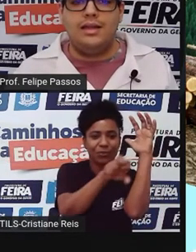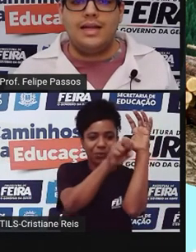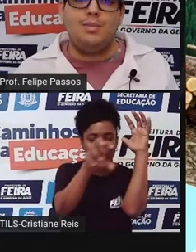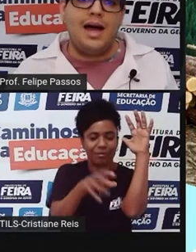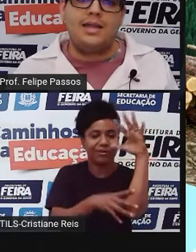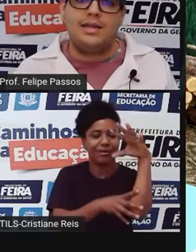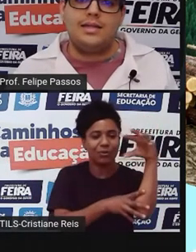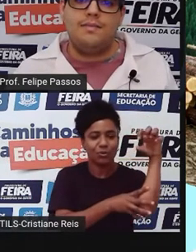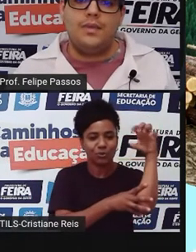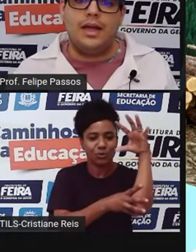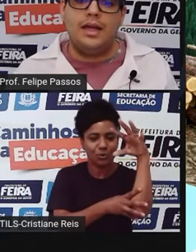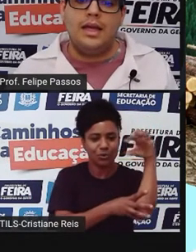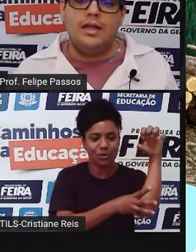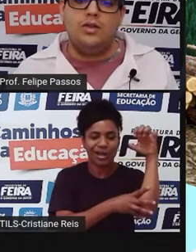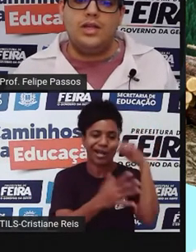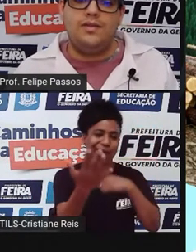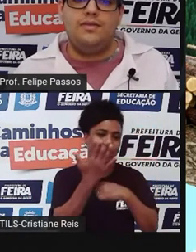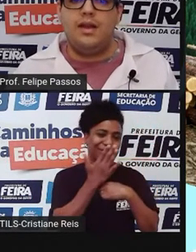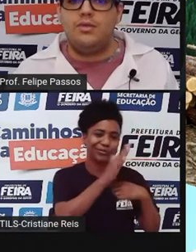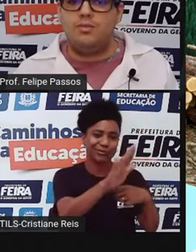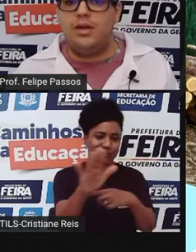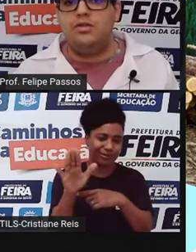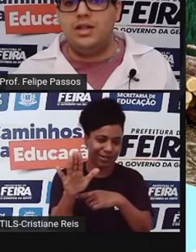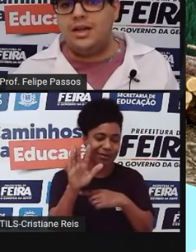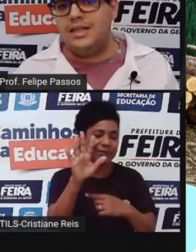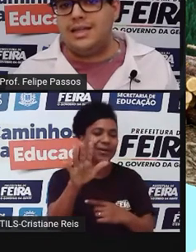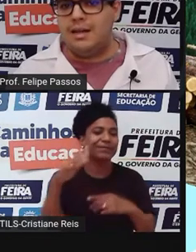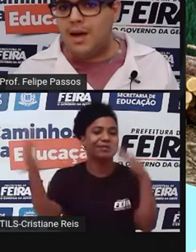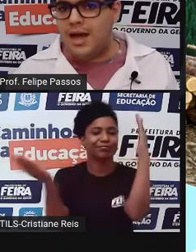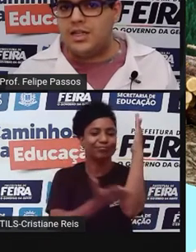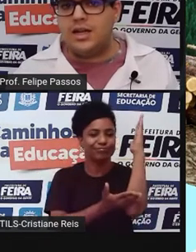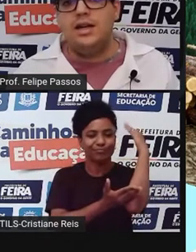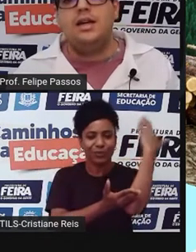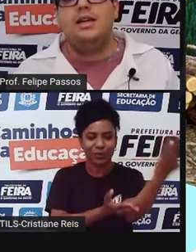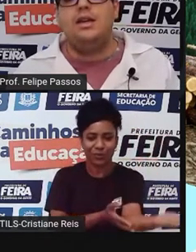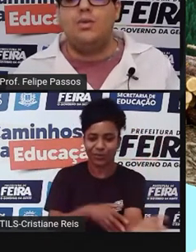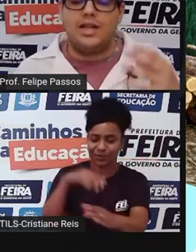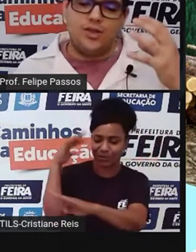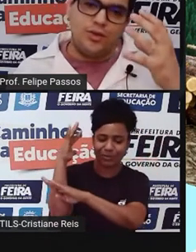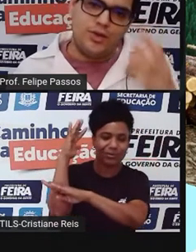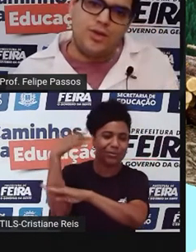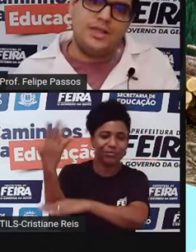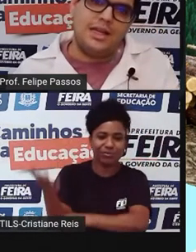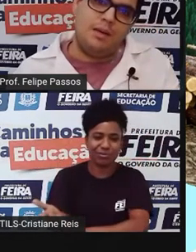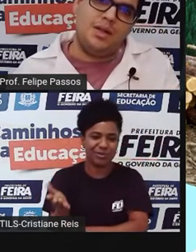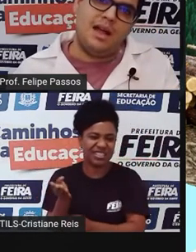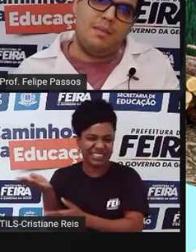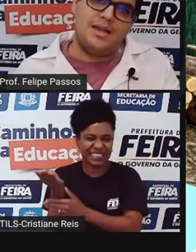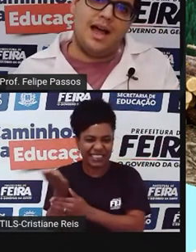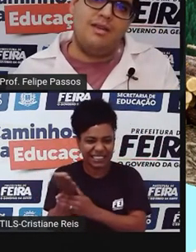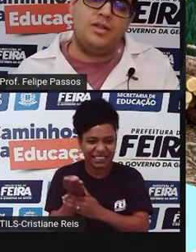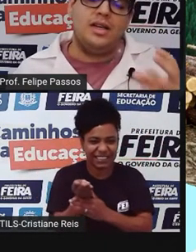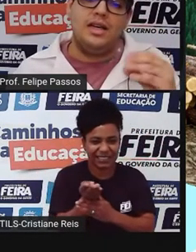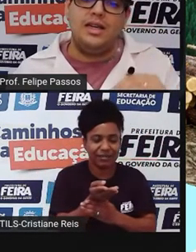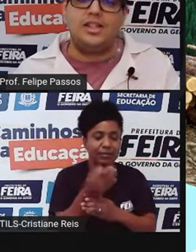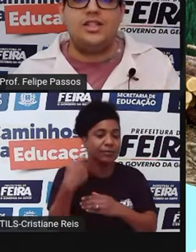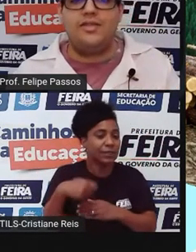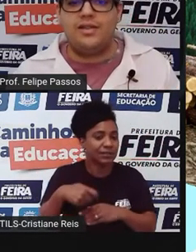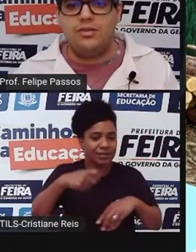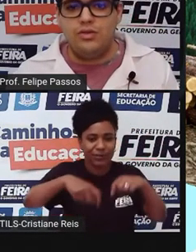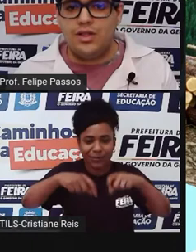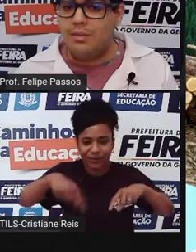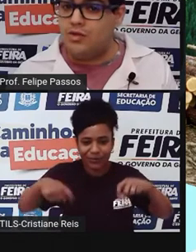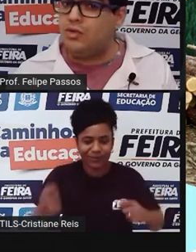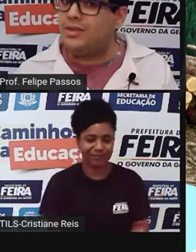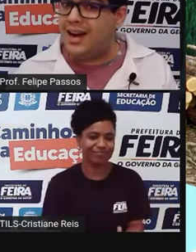aí nas matas, né? Nós vivemos um período de crise climática e uma das soluções seria plantar mais árvore e a gente